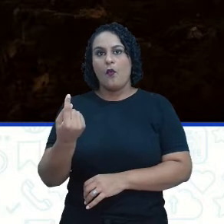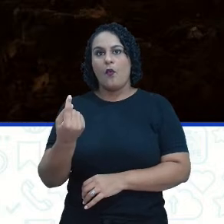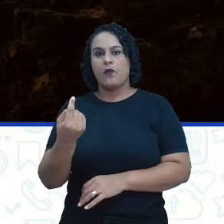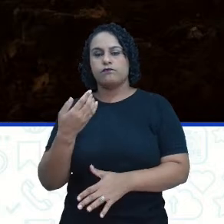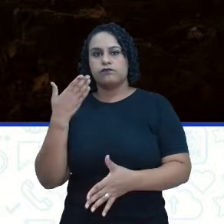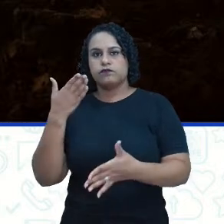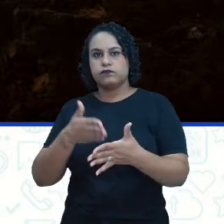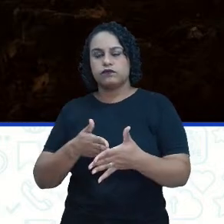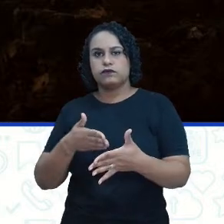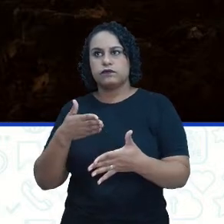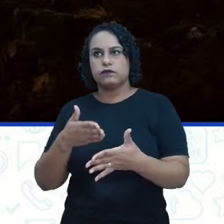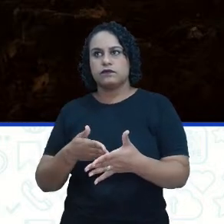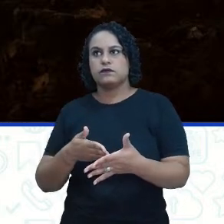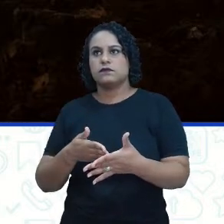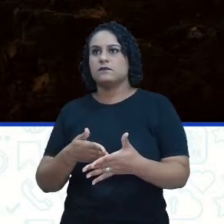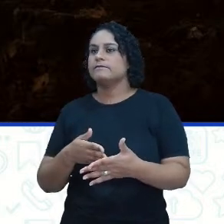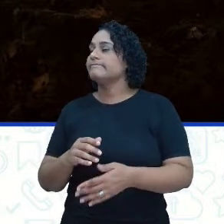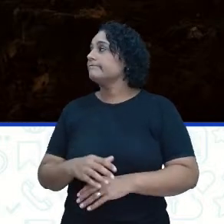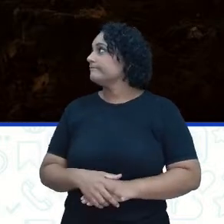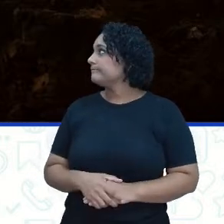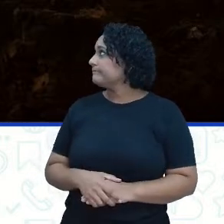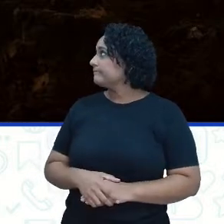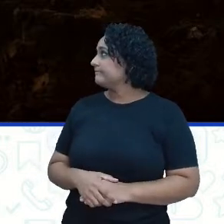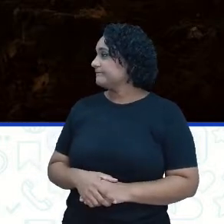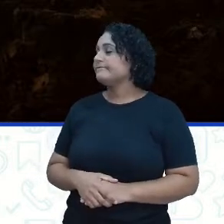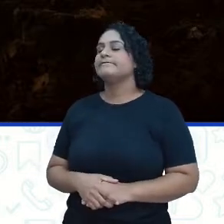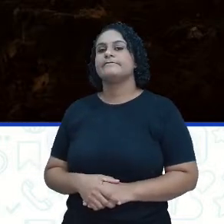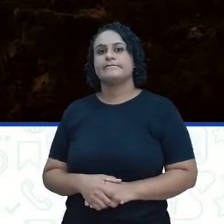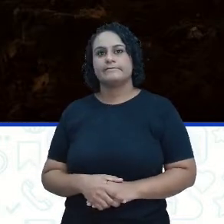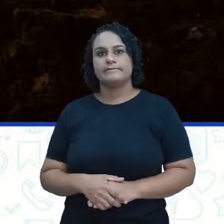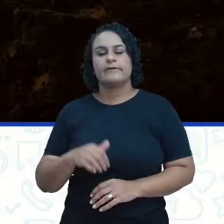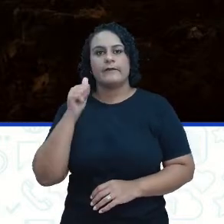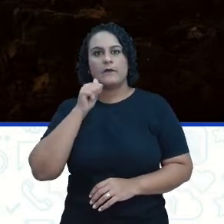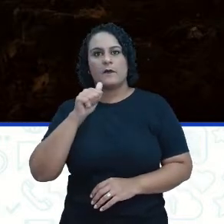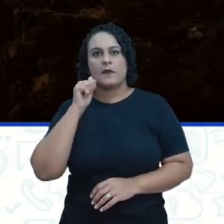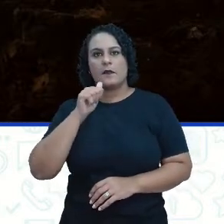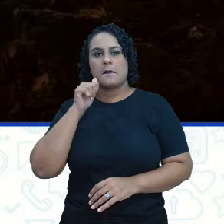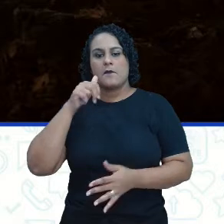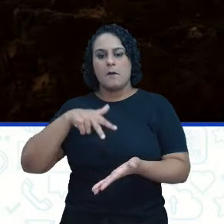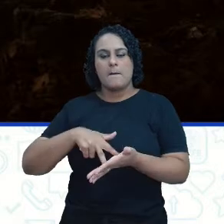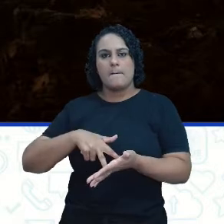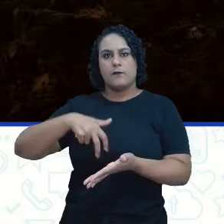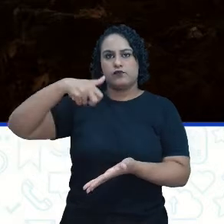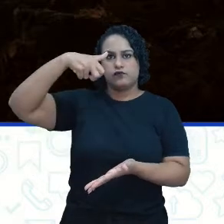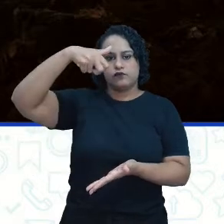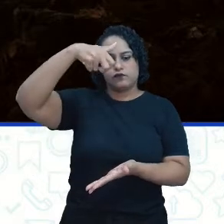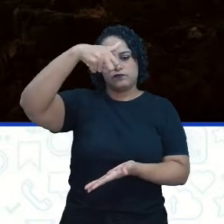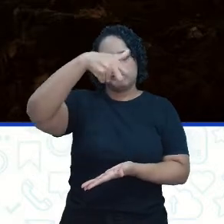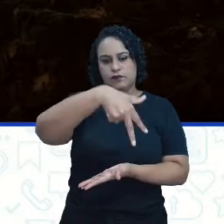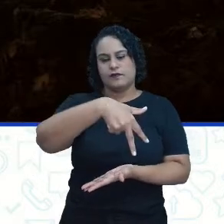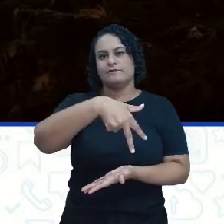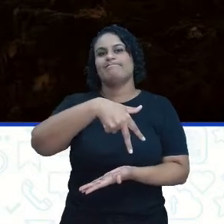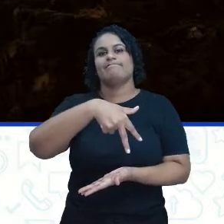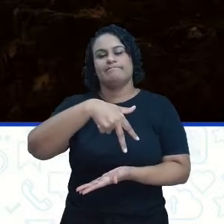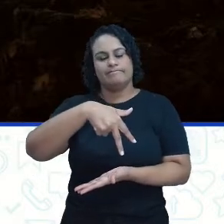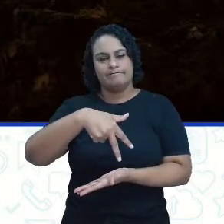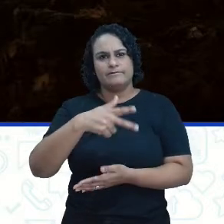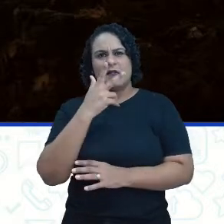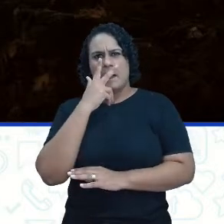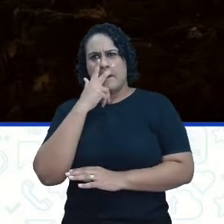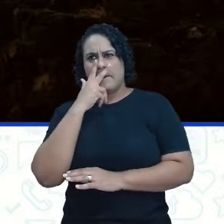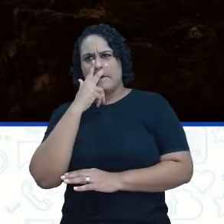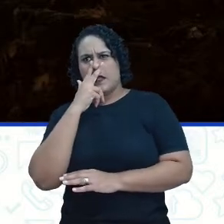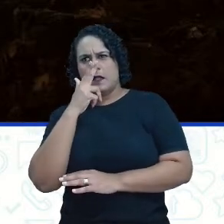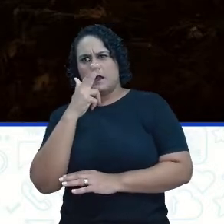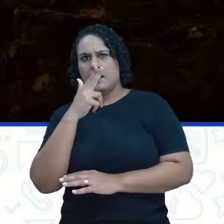Olha essa foto aí, né? A gente tá vendo essa moça pulando, né, de um lugar para outro e parece ser